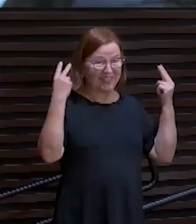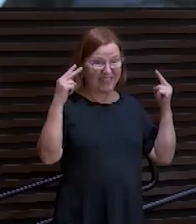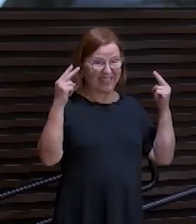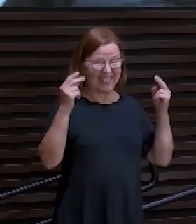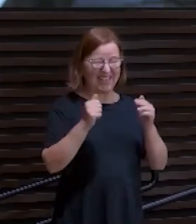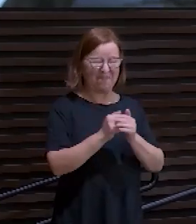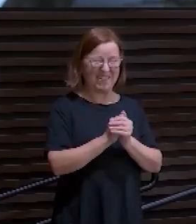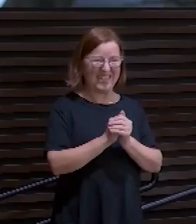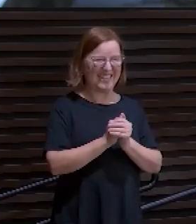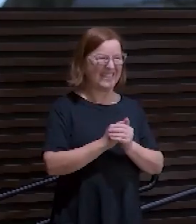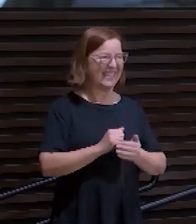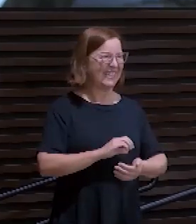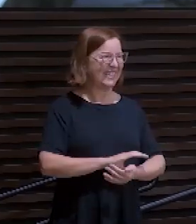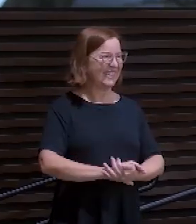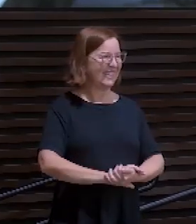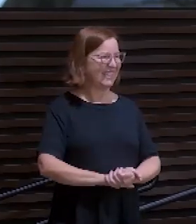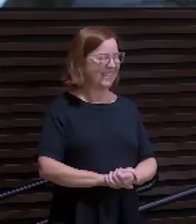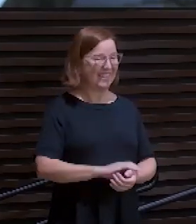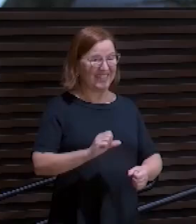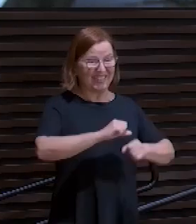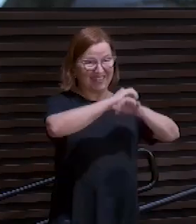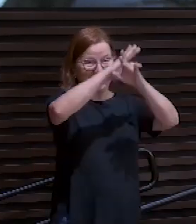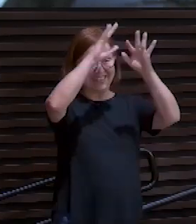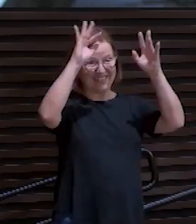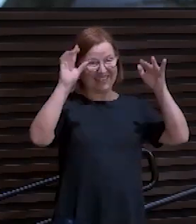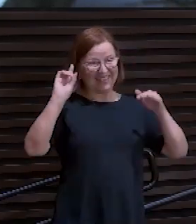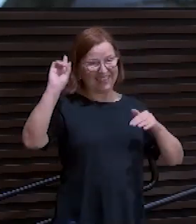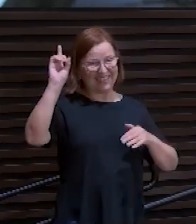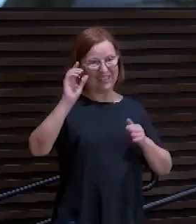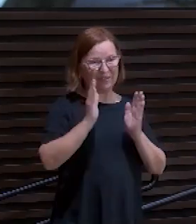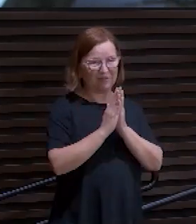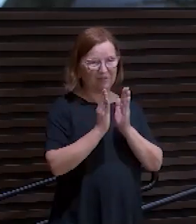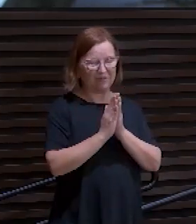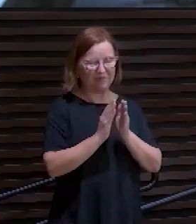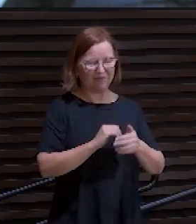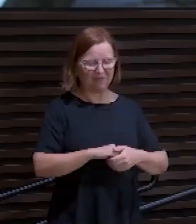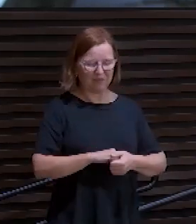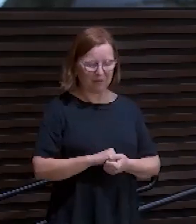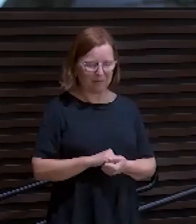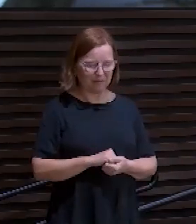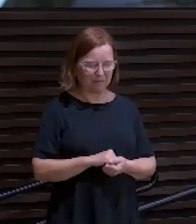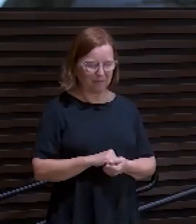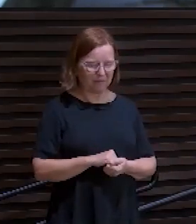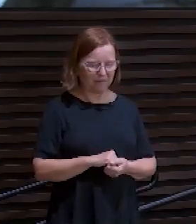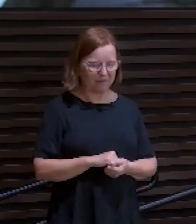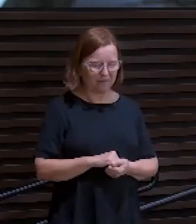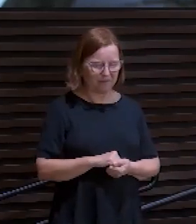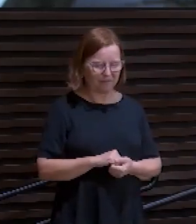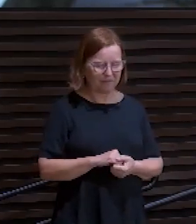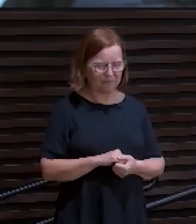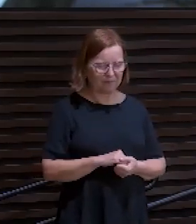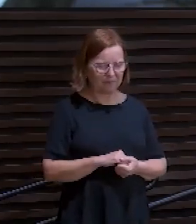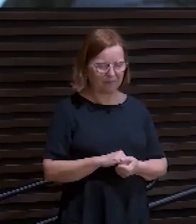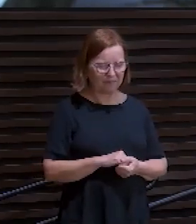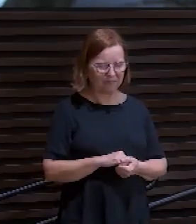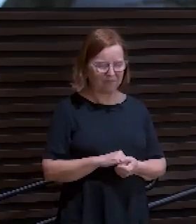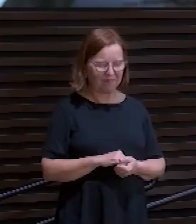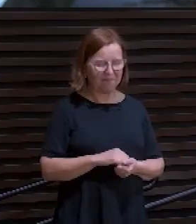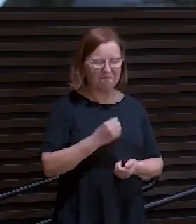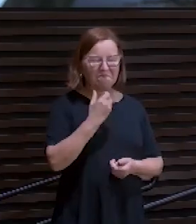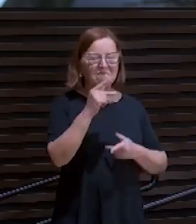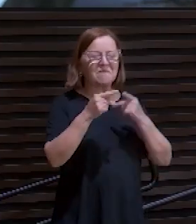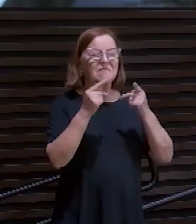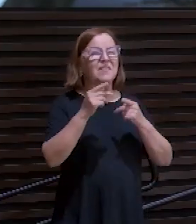Amém? Glória a Deus, irmãos. Oremos. Seja bendito, ó Deus, da